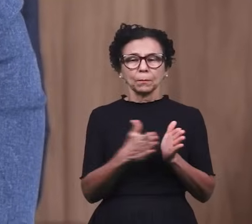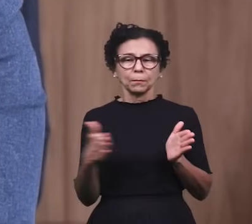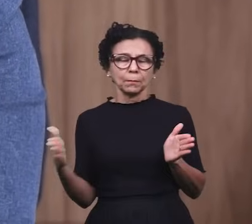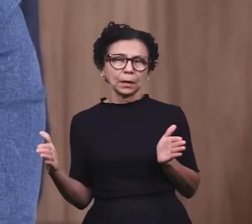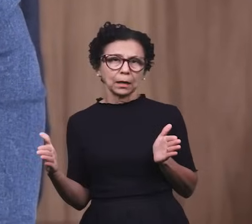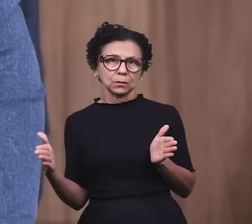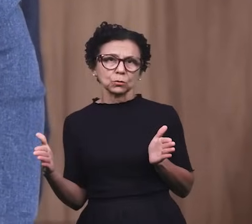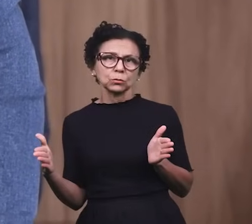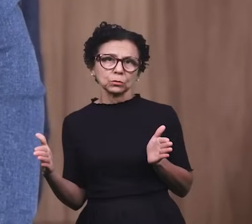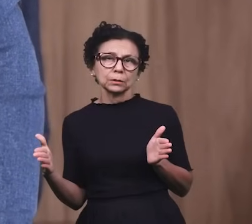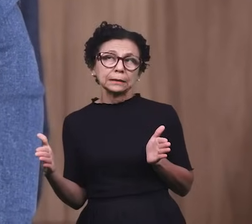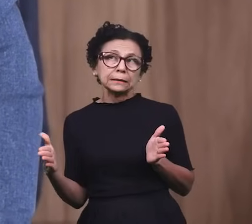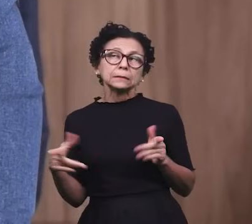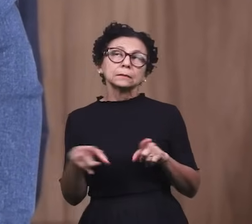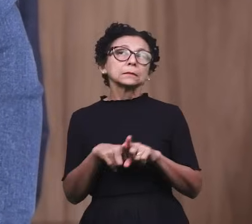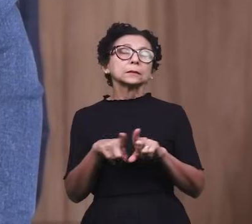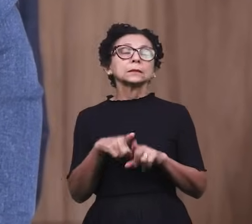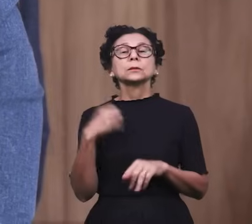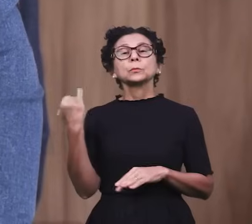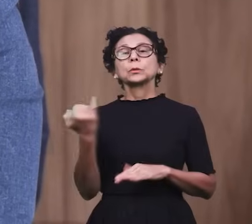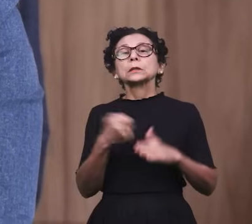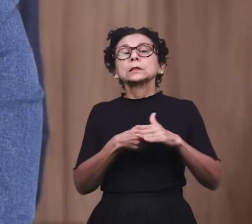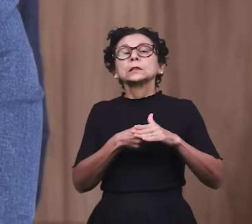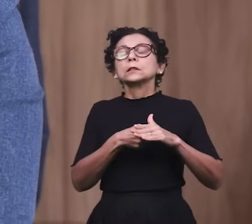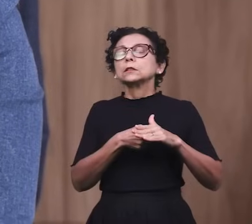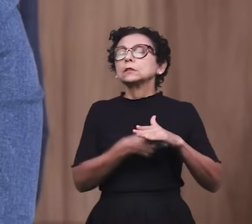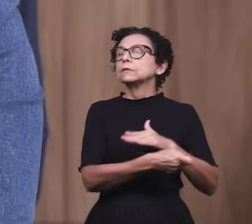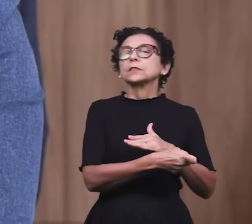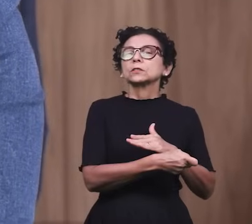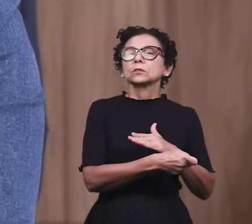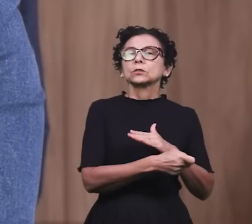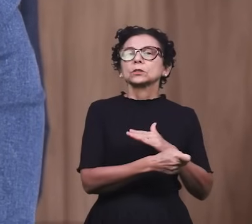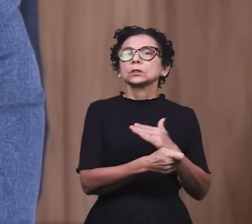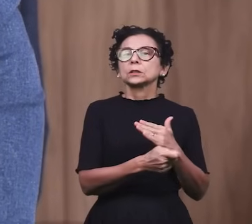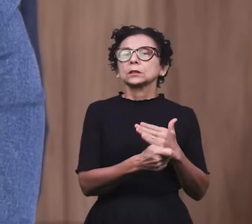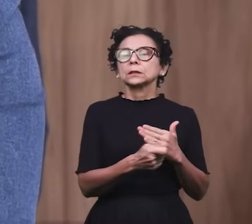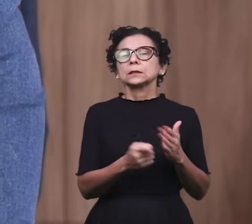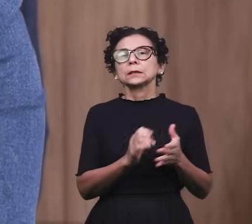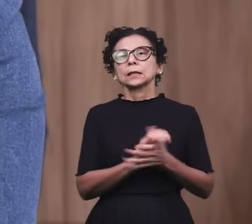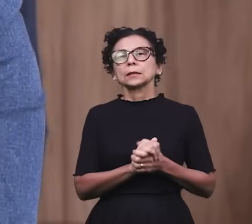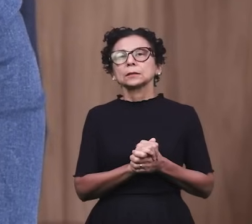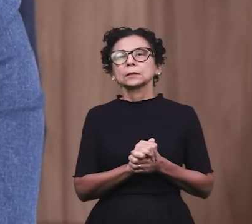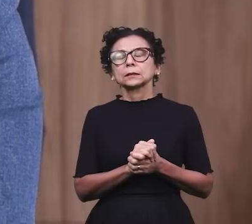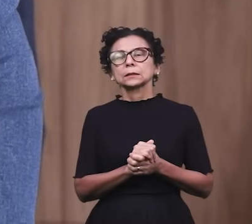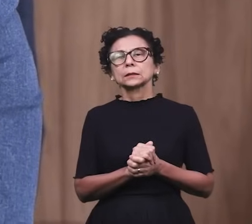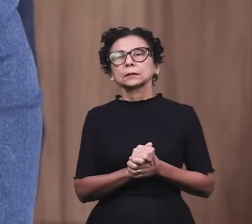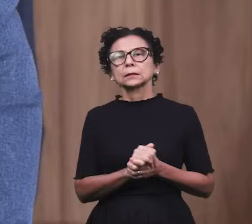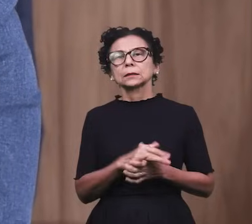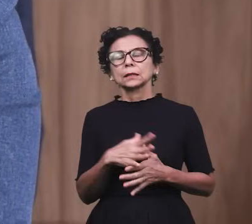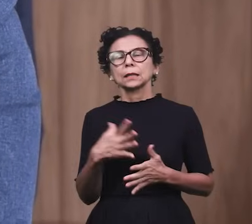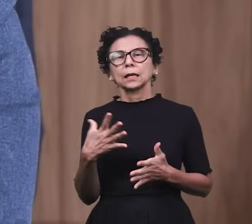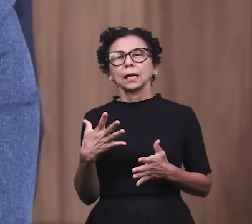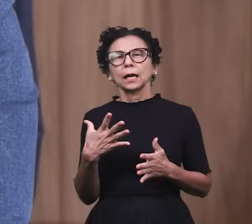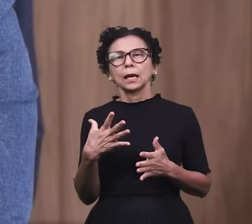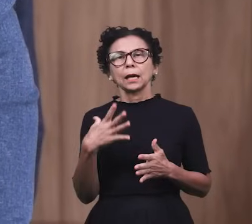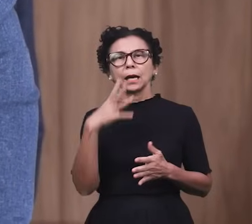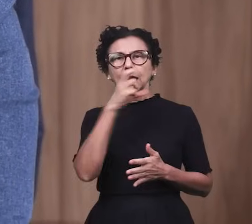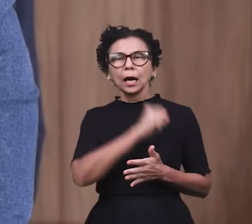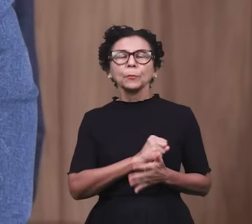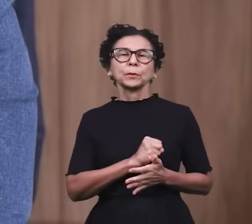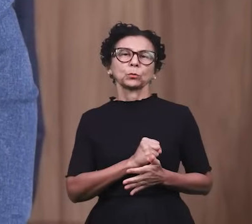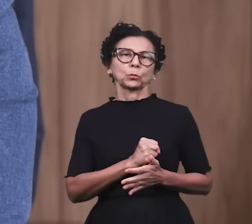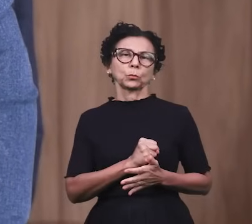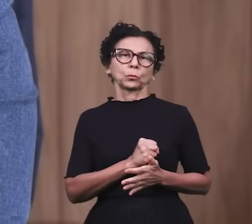prazo, mas também a importância de ter investimentos rápidos, num prazo muito